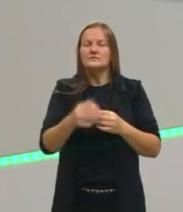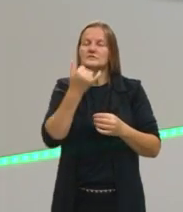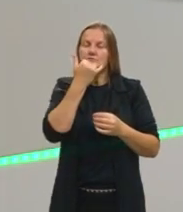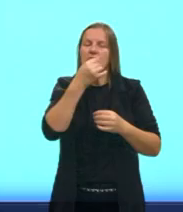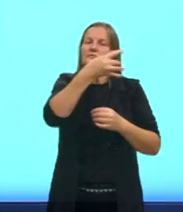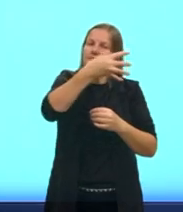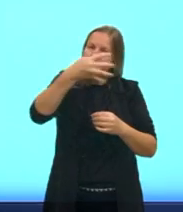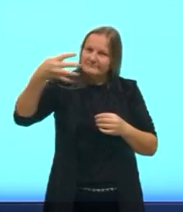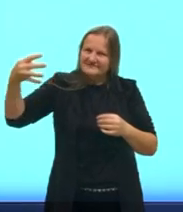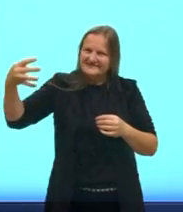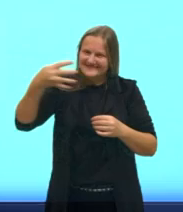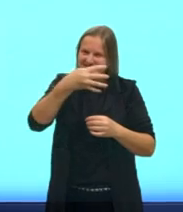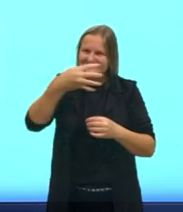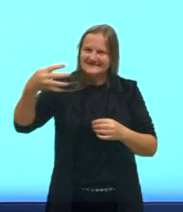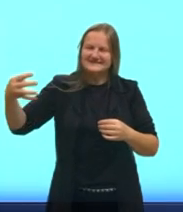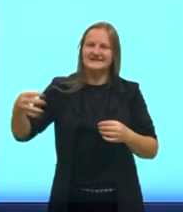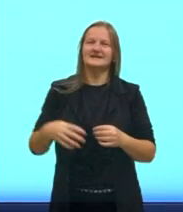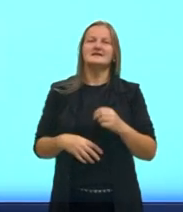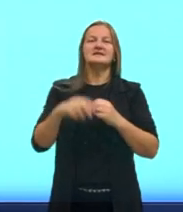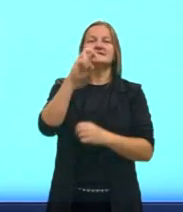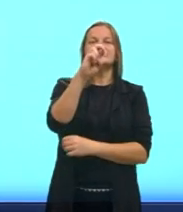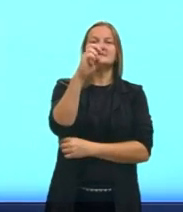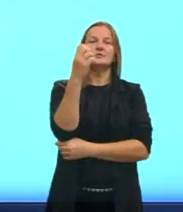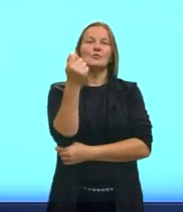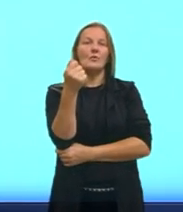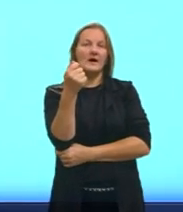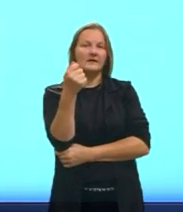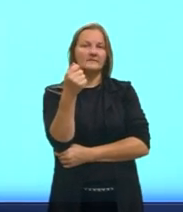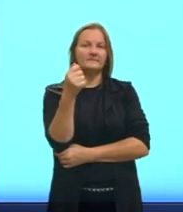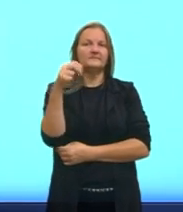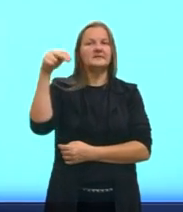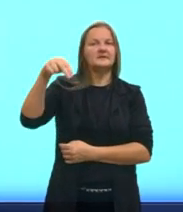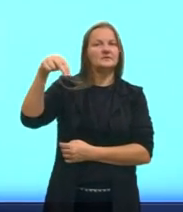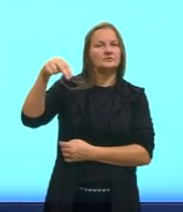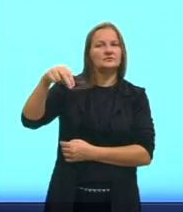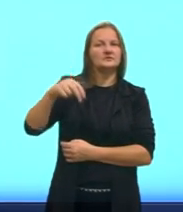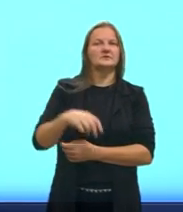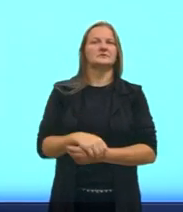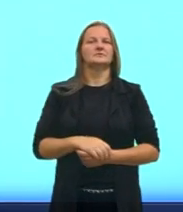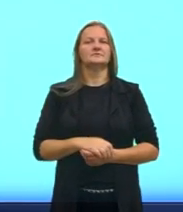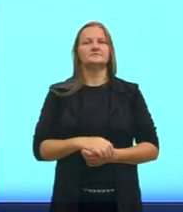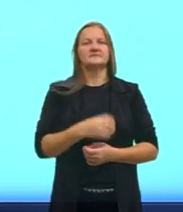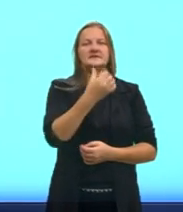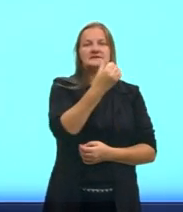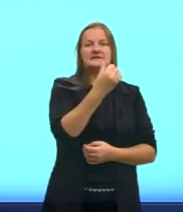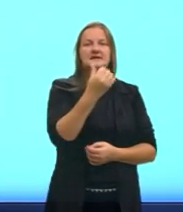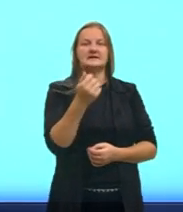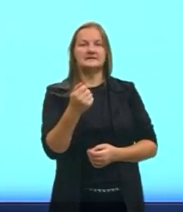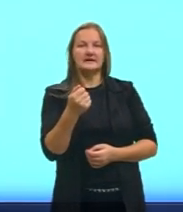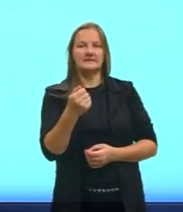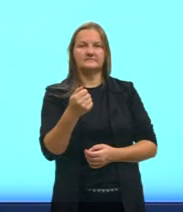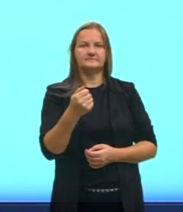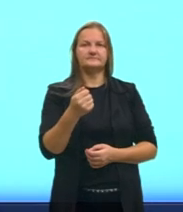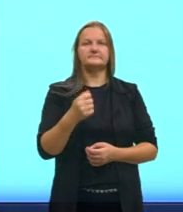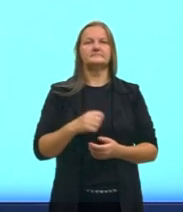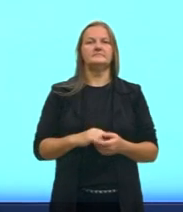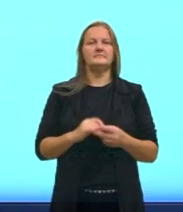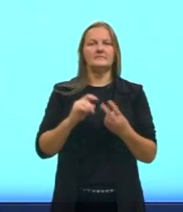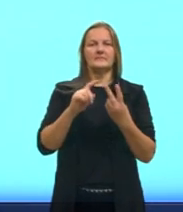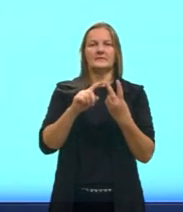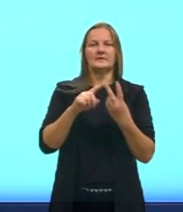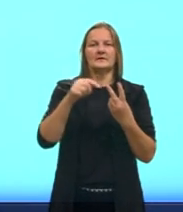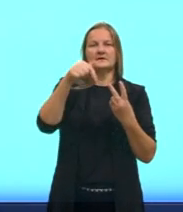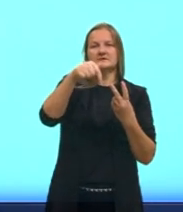última camada de valência os cinco a é a família do nitrogênio vai ter cinco ou seis a calcogênios